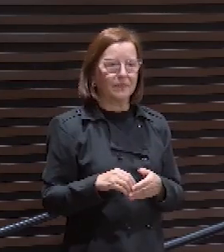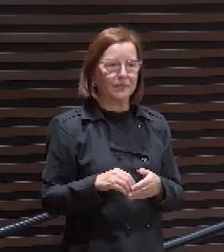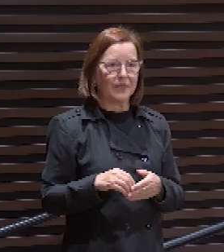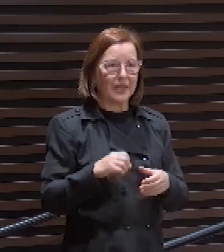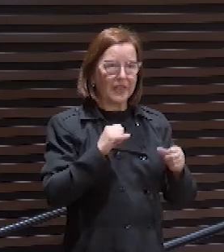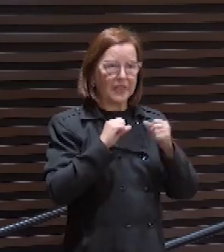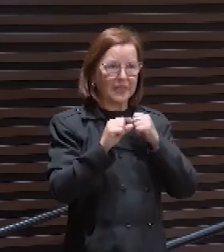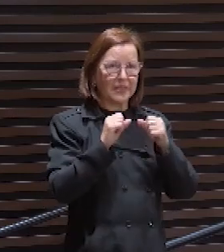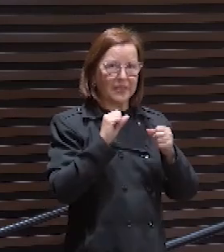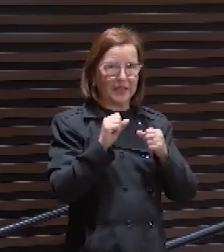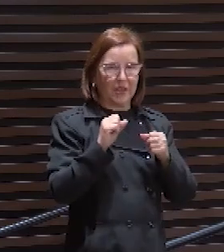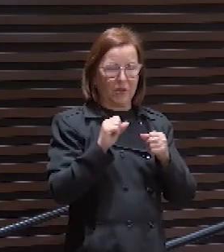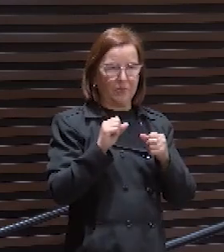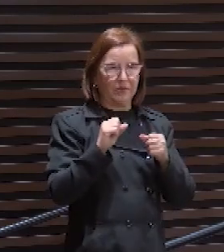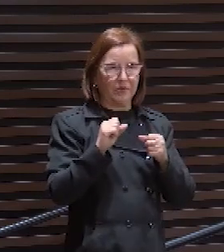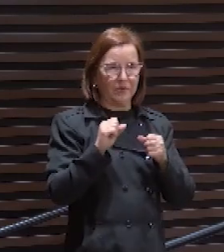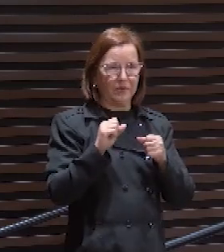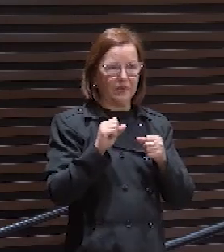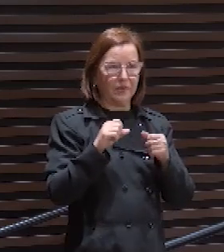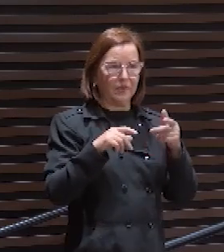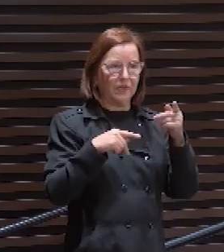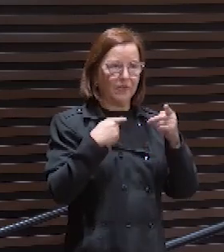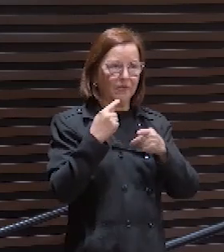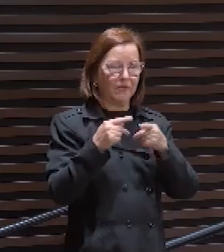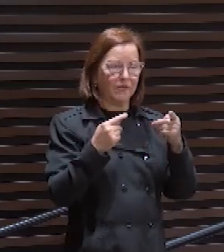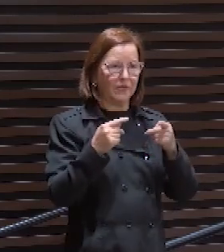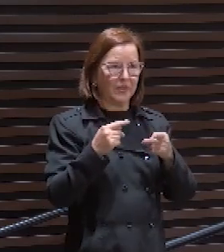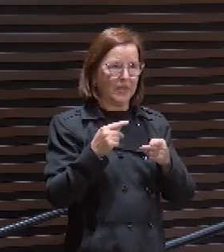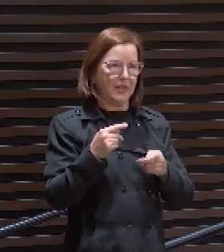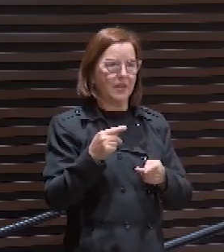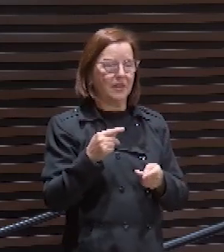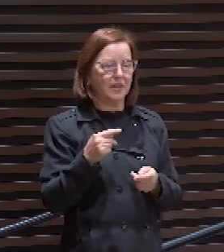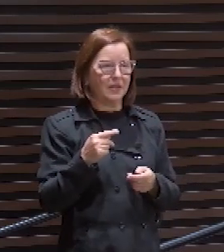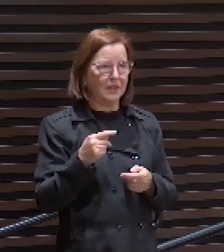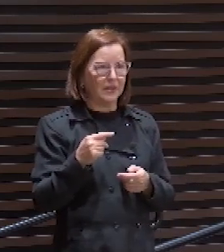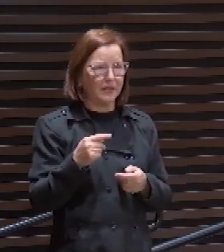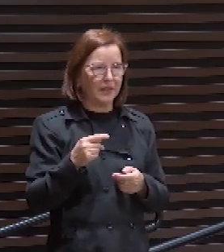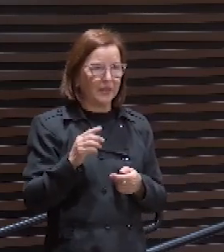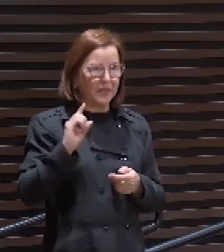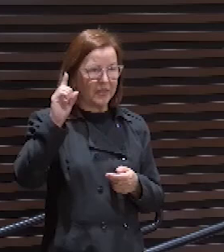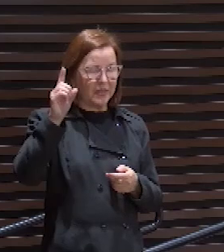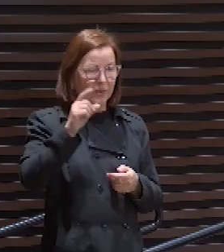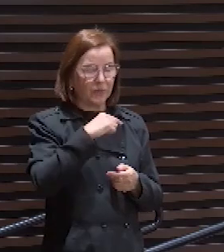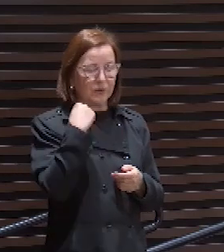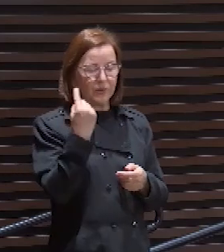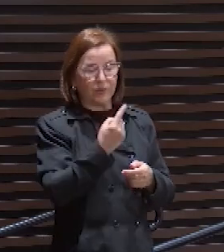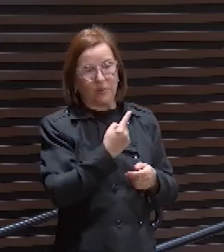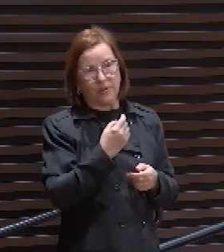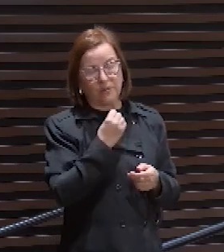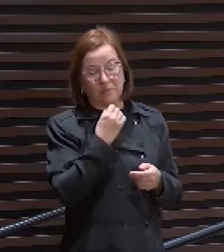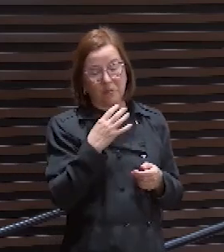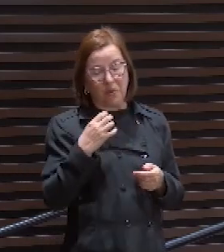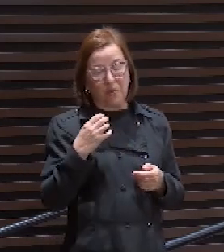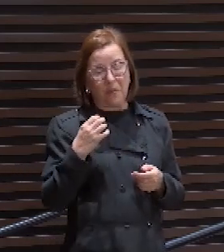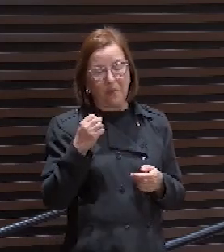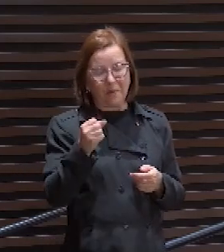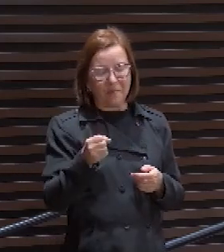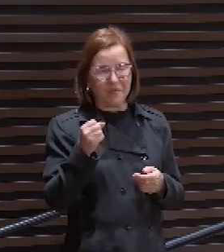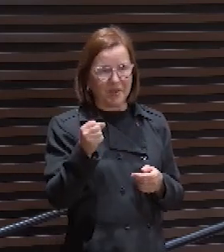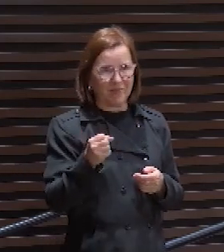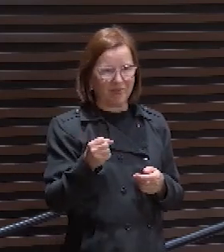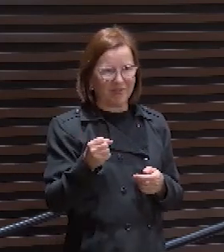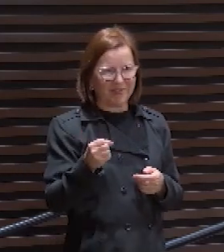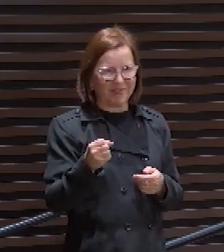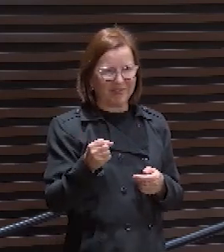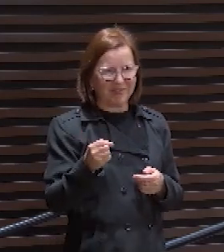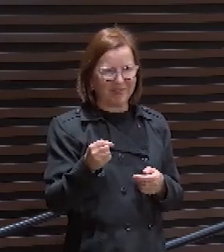não fala que Deus é o nosso bom pastor e de que nada terei falta, e de que nada